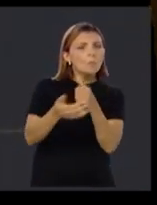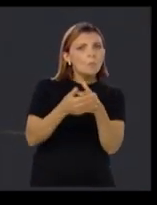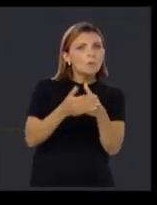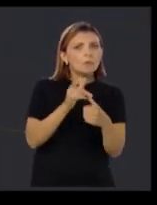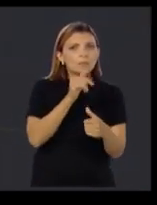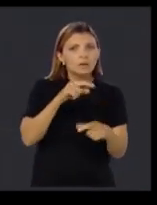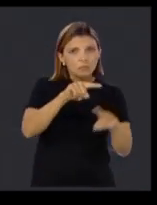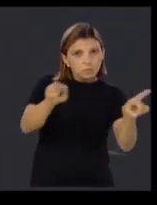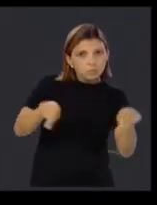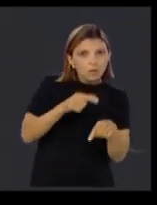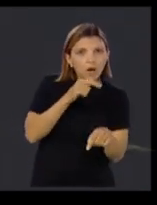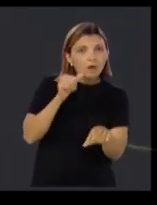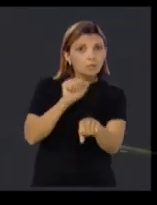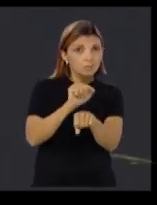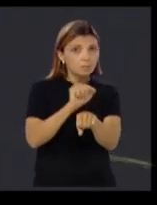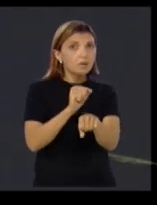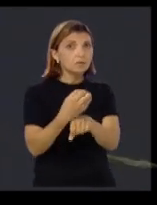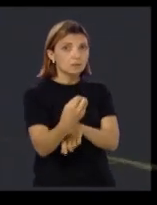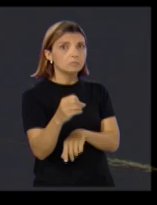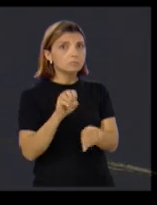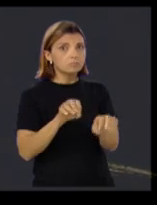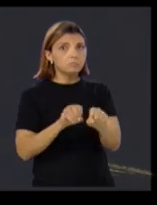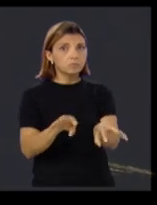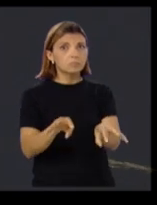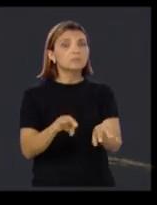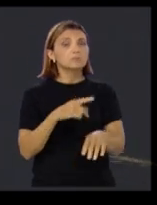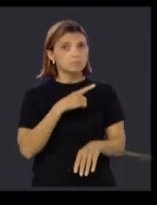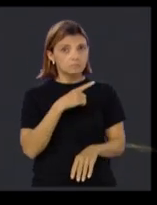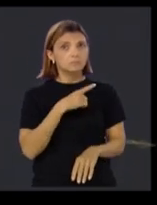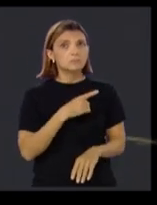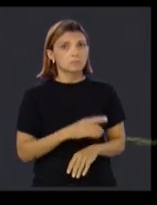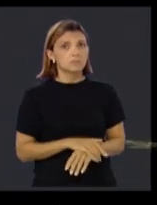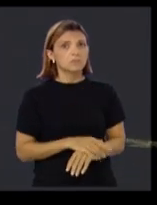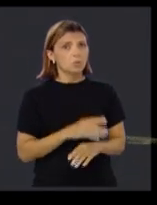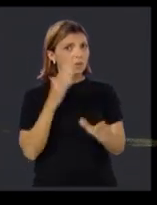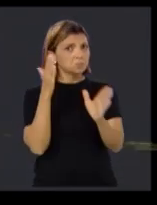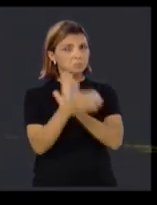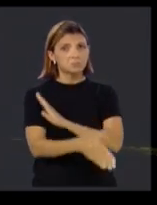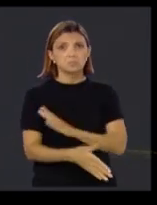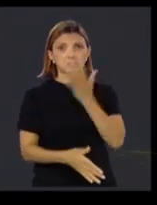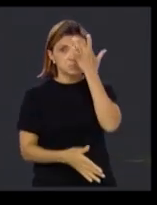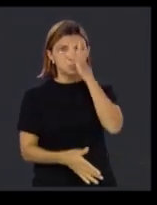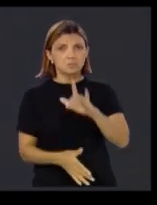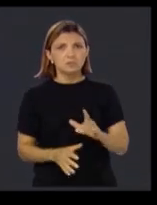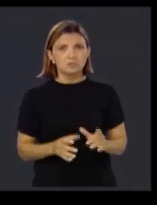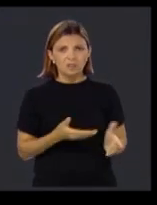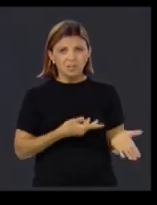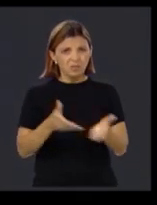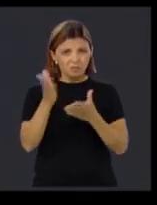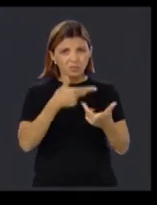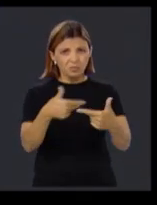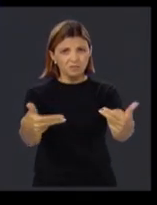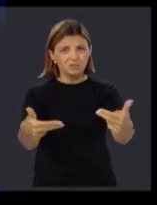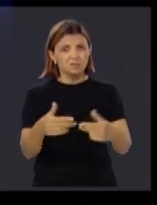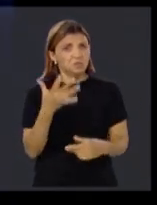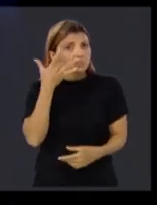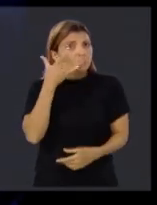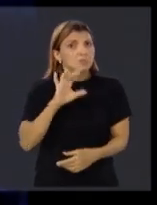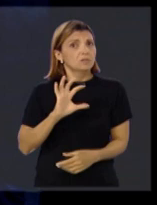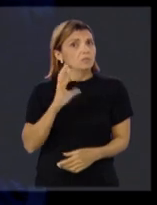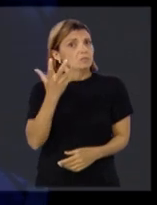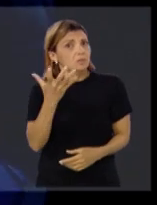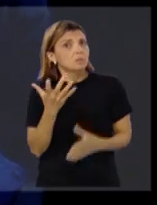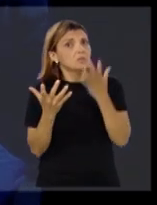jeep esperando bem perto da lagoinha. Eles estavam com o farol aceso. Será que eles estão lá ainda? Acho que deram no pé. Será que levaram muito dessa